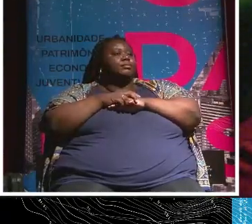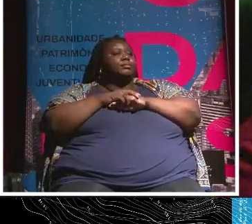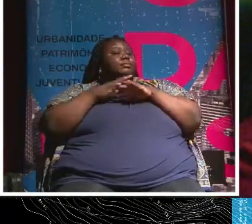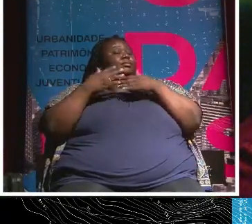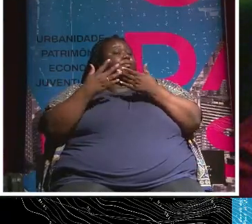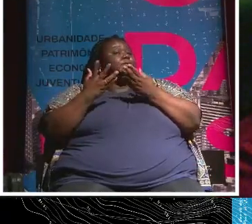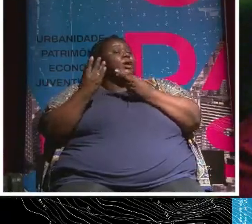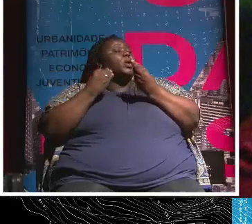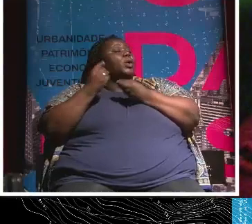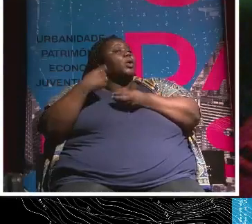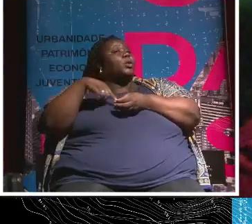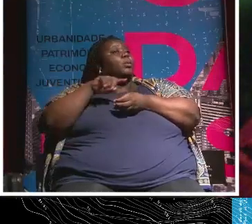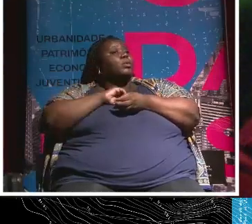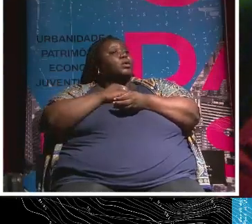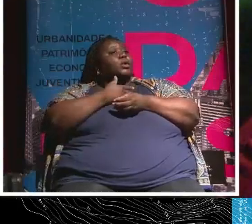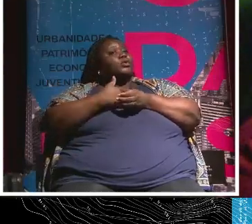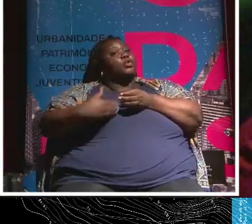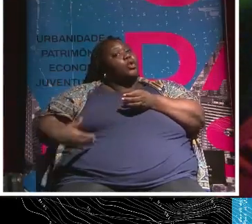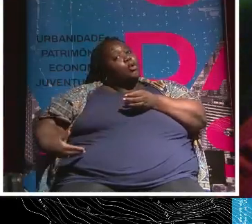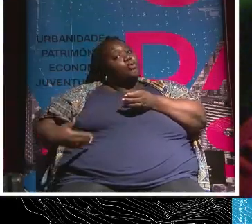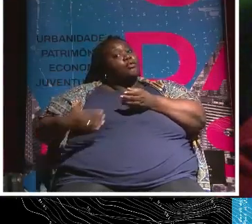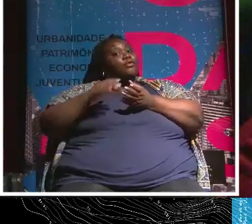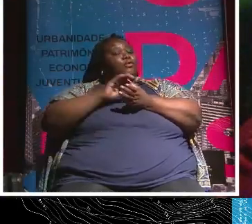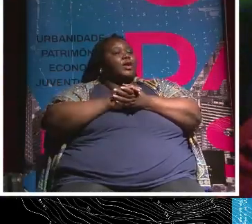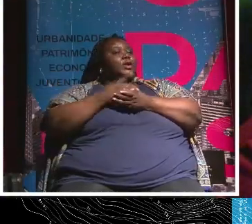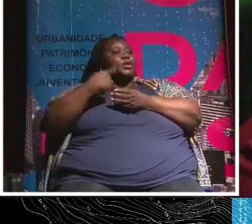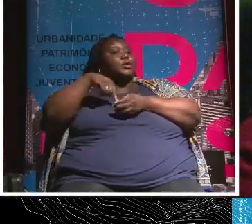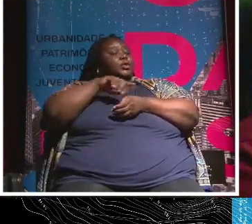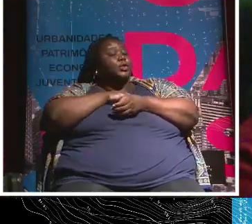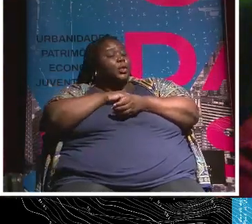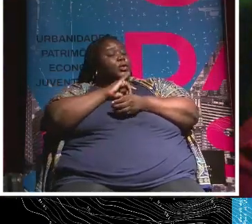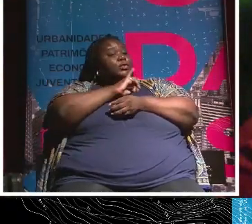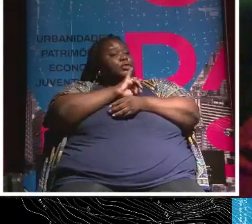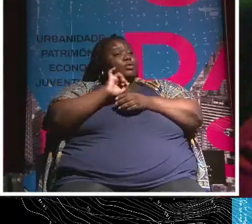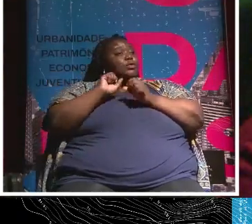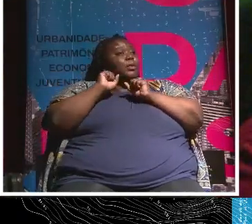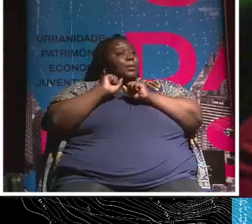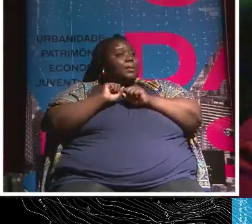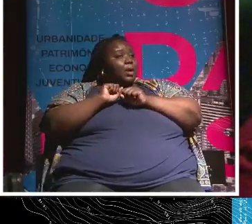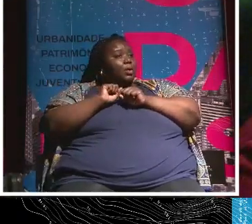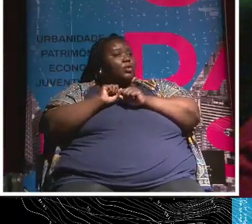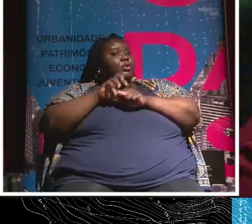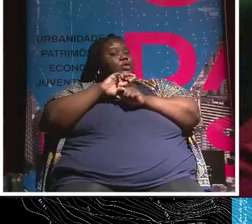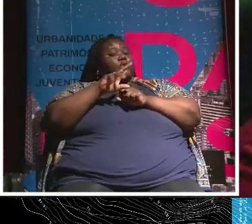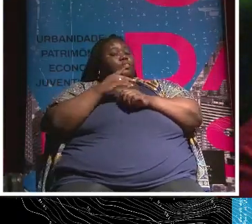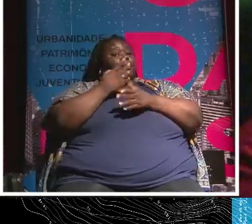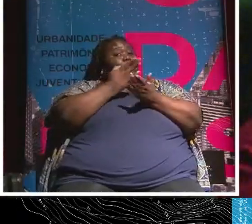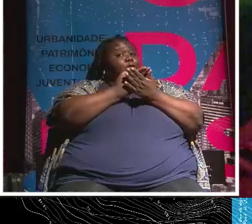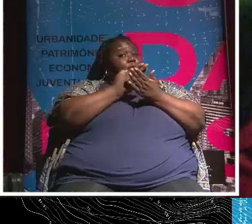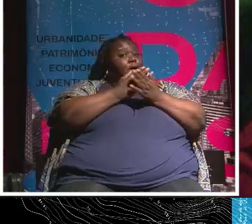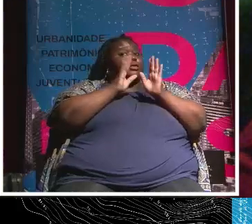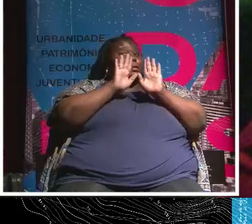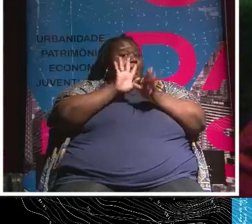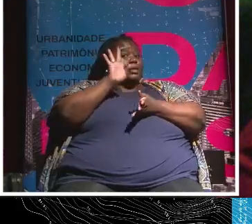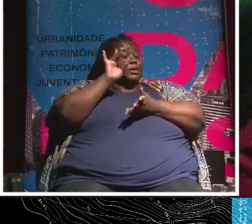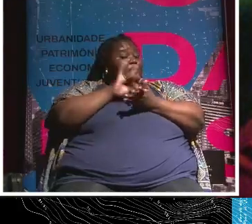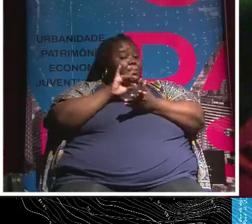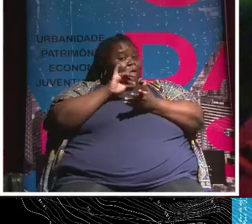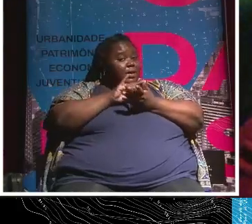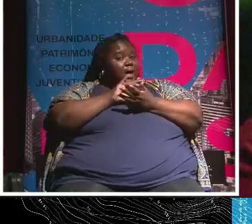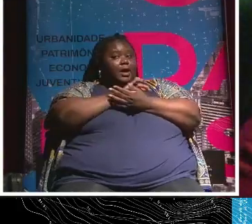que a gente, enquanto governo, enquanto instituição, a gente pode pegar isso que não está mapeado, mas que é uma